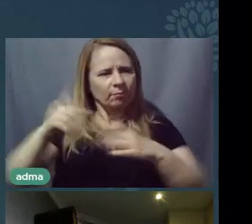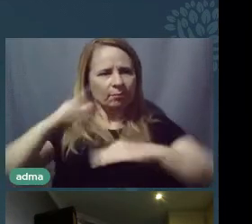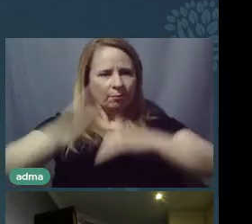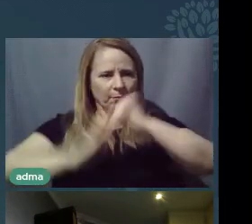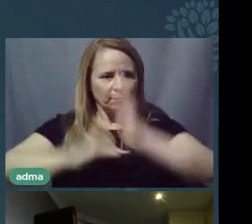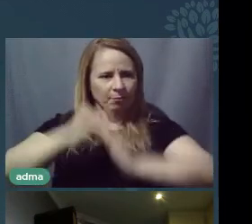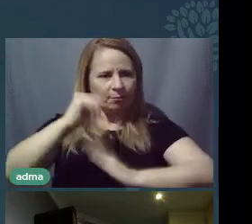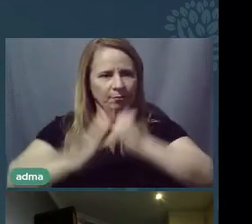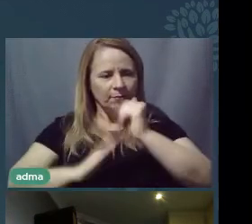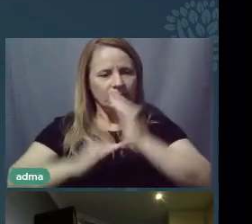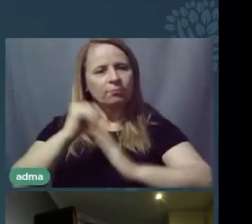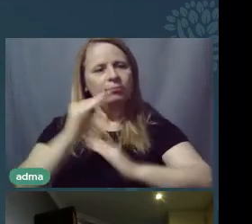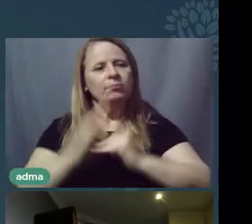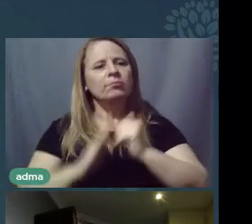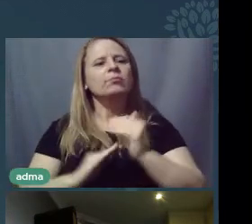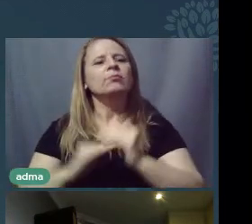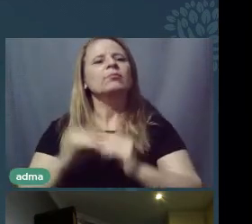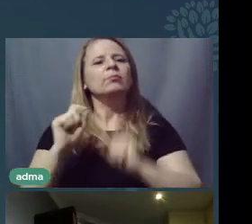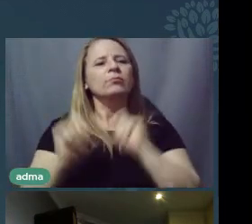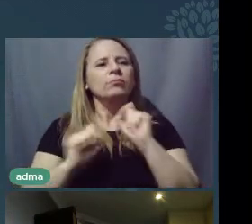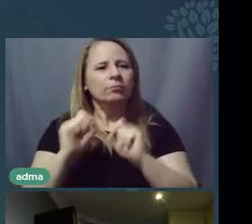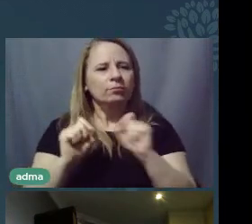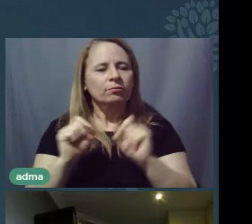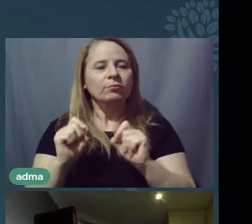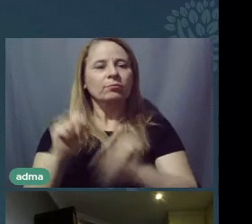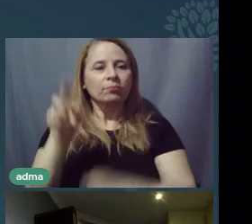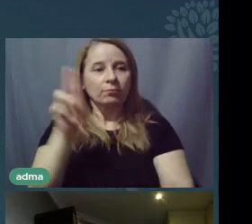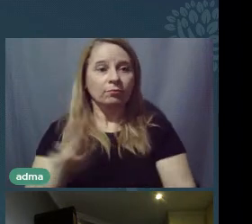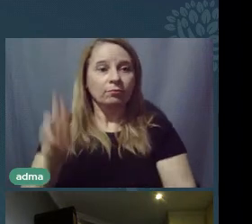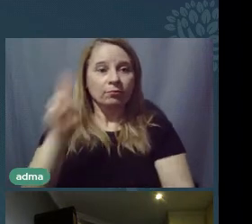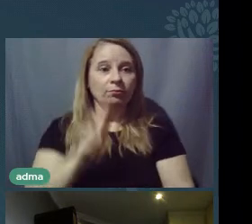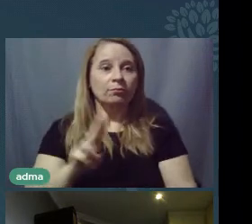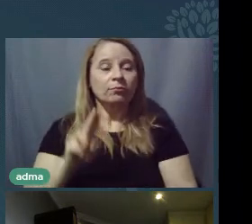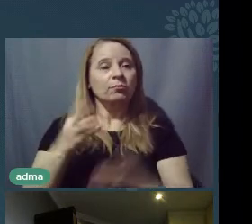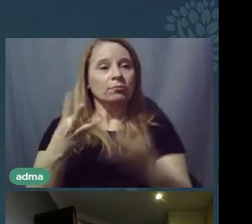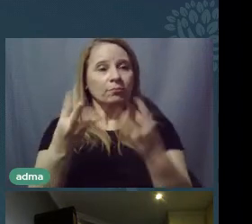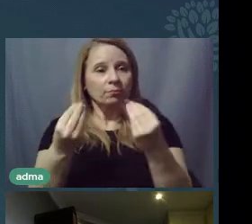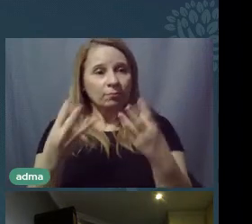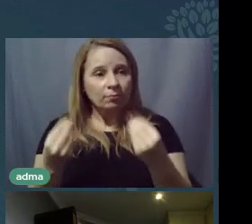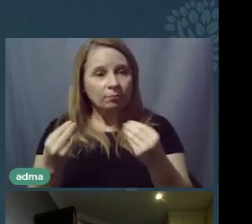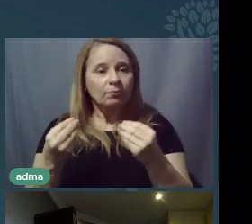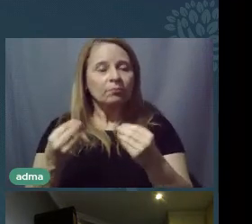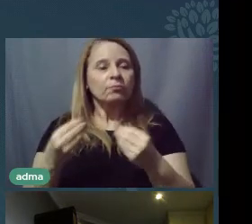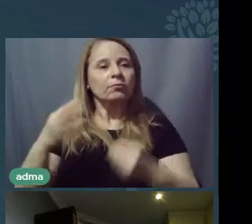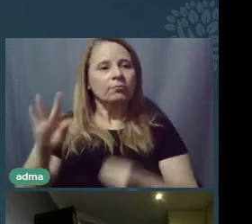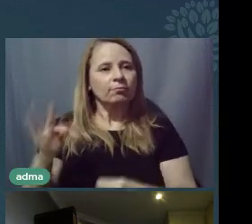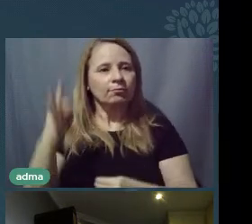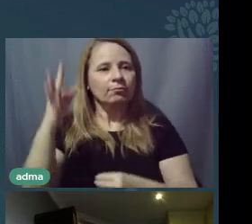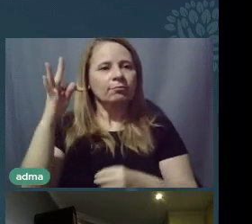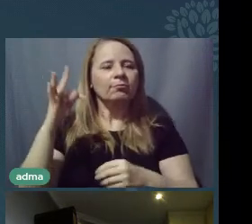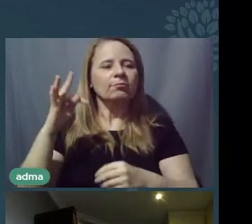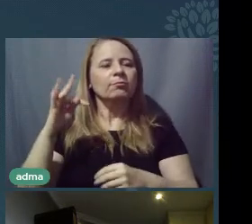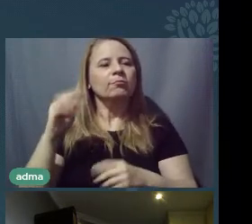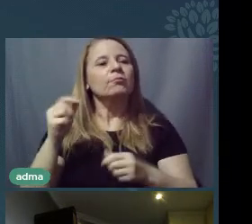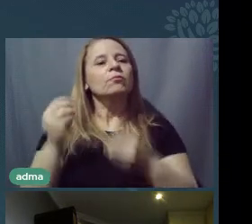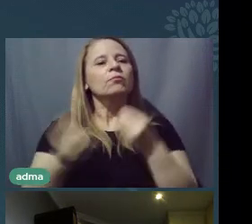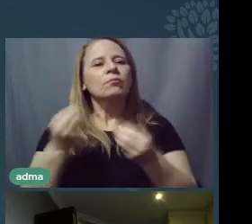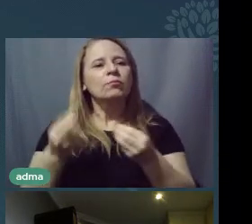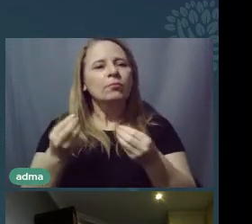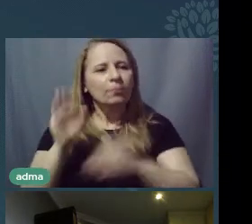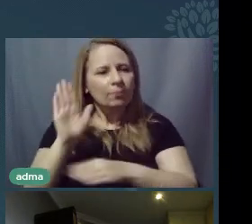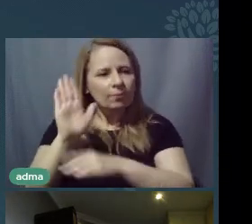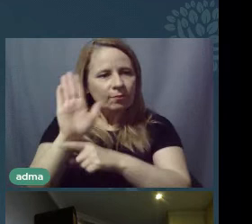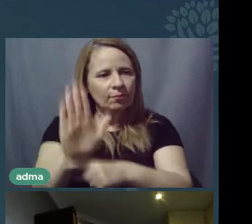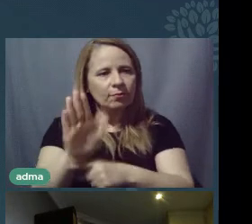profissão que se utiliza de diversas técnicas e instrumentos para poder restaurar aí